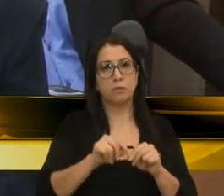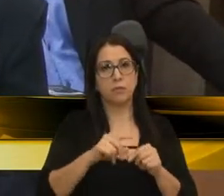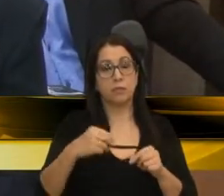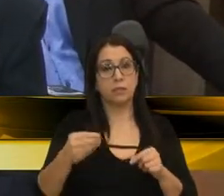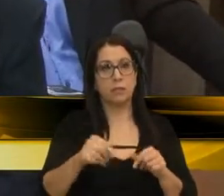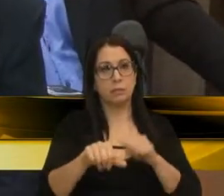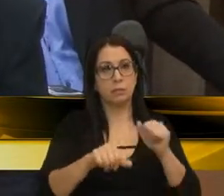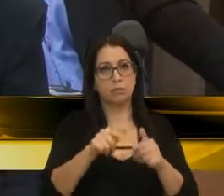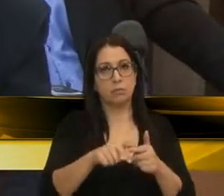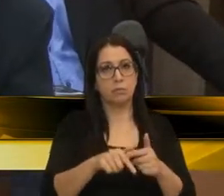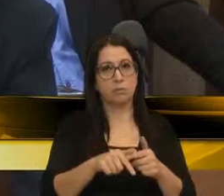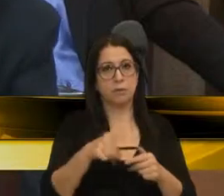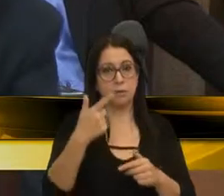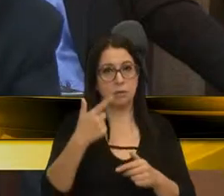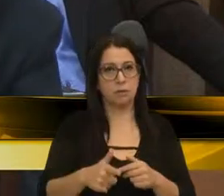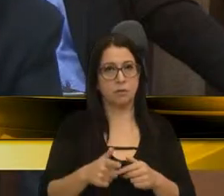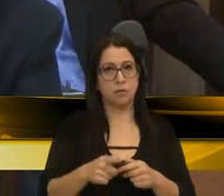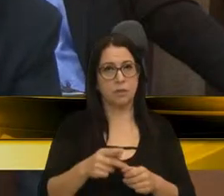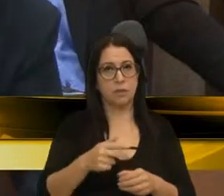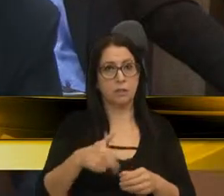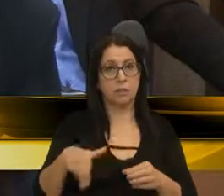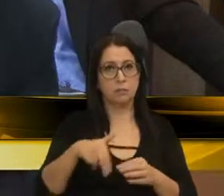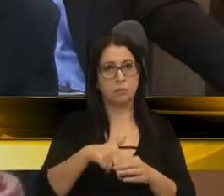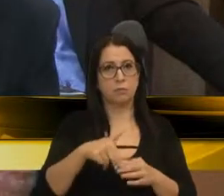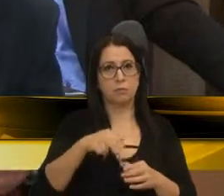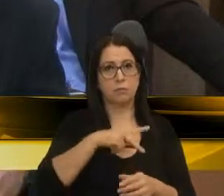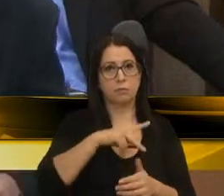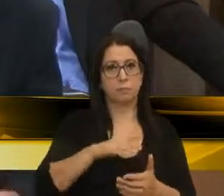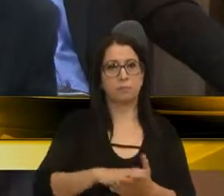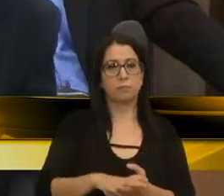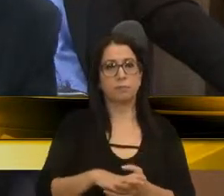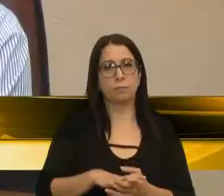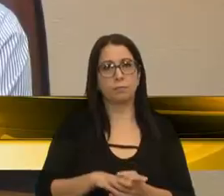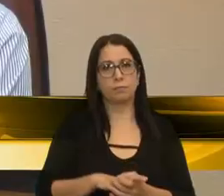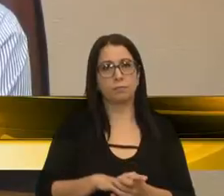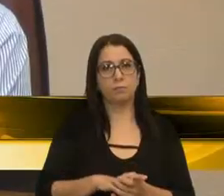reivindicações mais uma vez aqui na tribuna, senhor presidente. Vereador Edson.